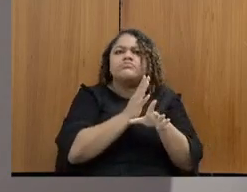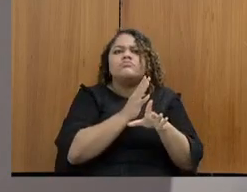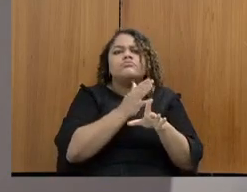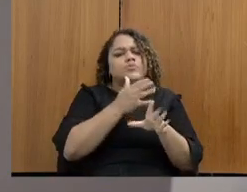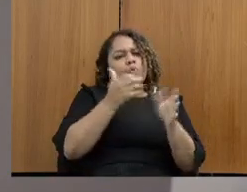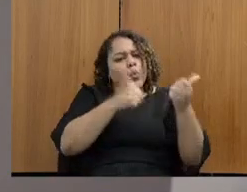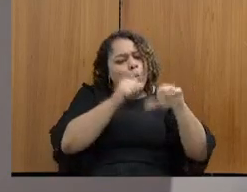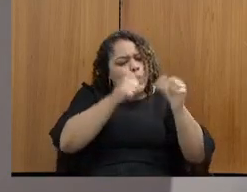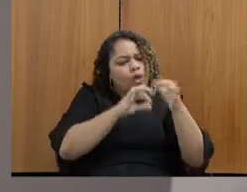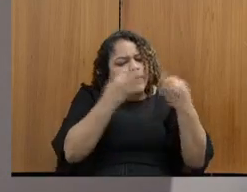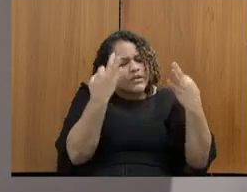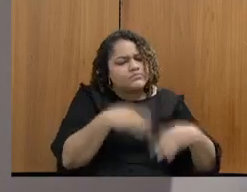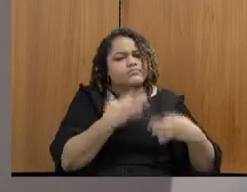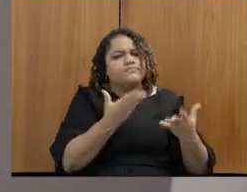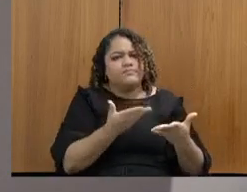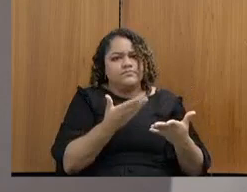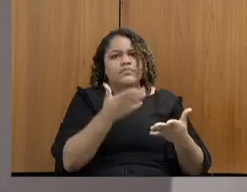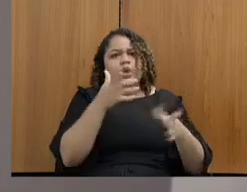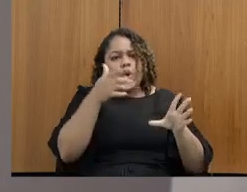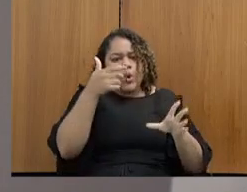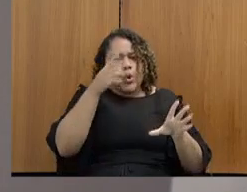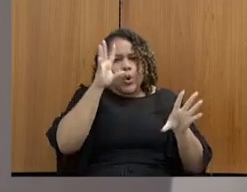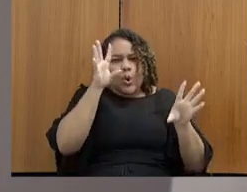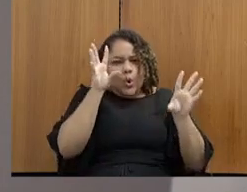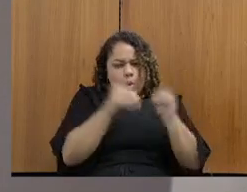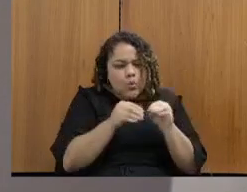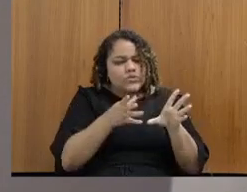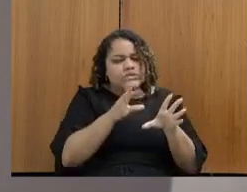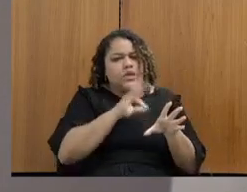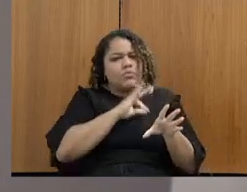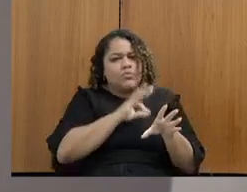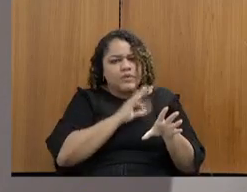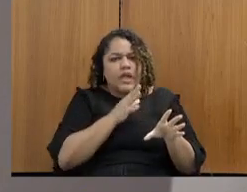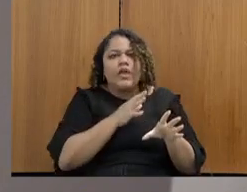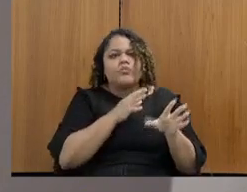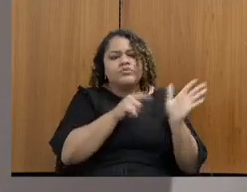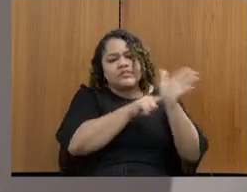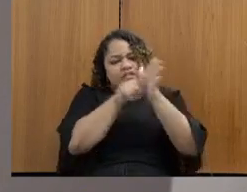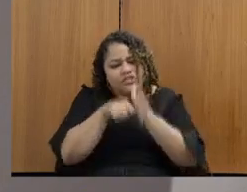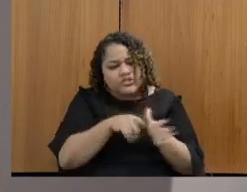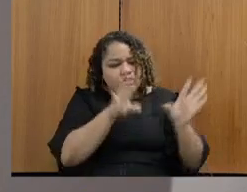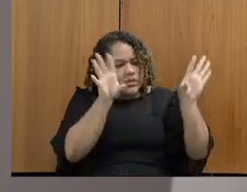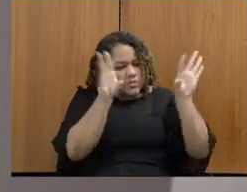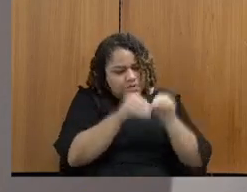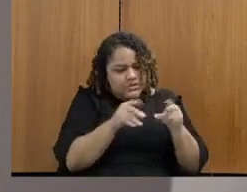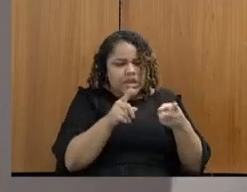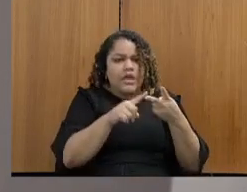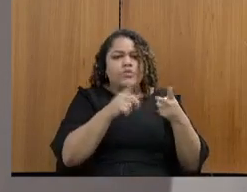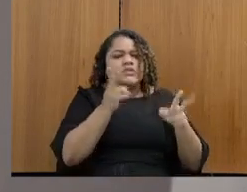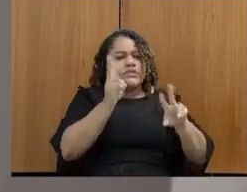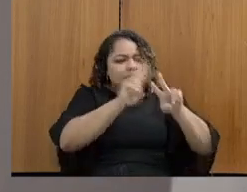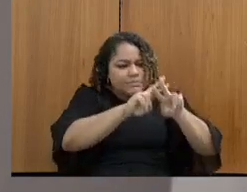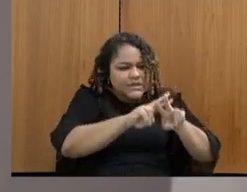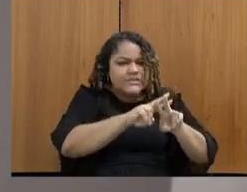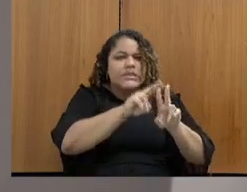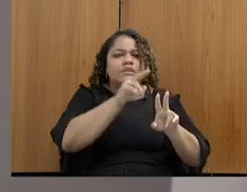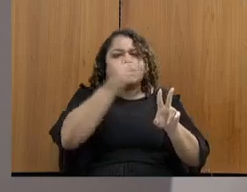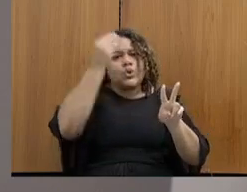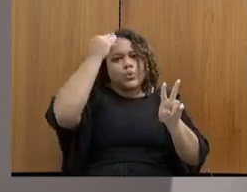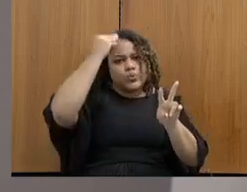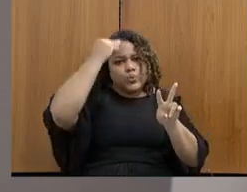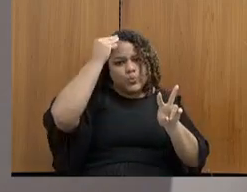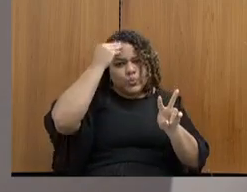das conclusões dos procedimentos policiais os inquéritos policiais as prisões dos autores das infrações